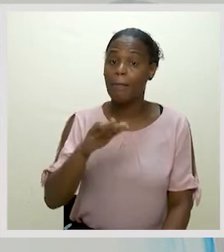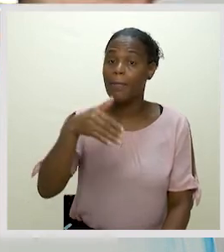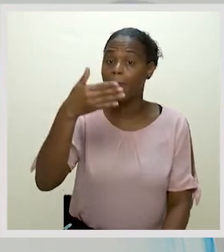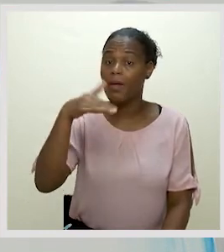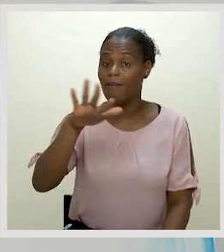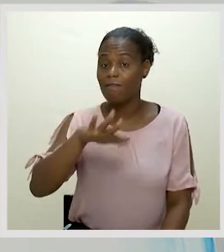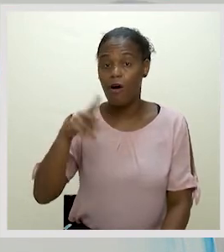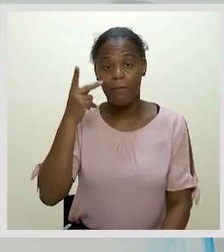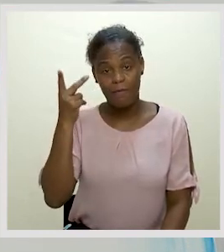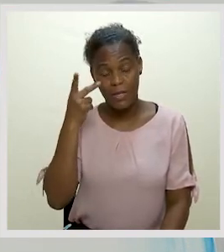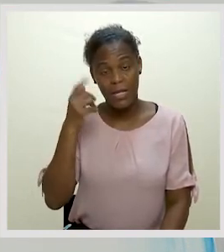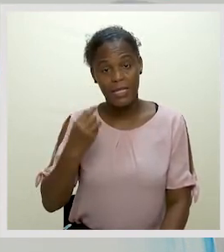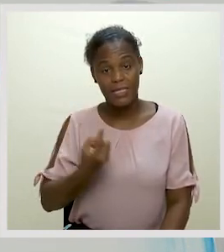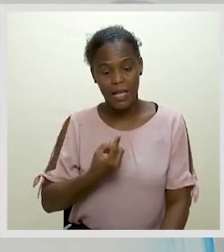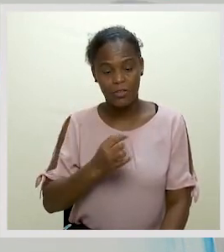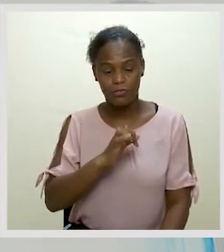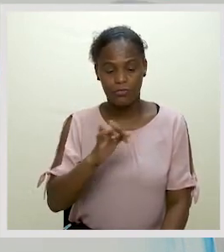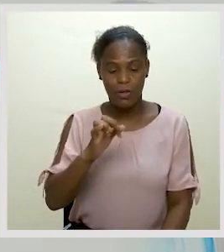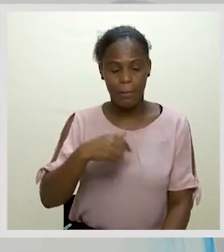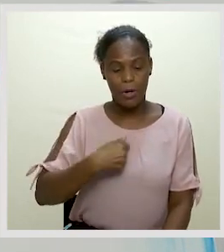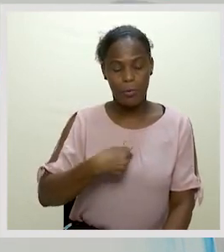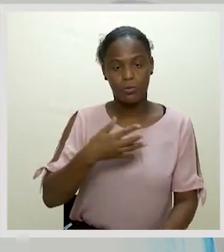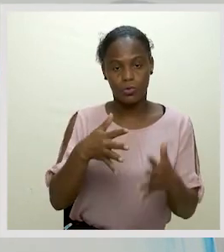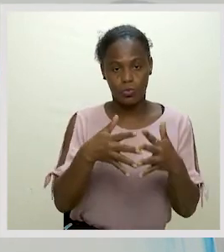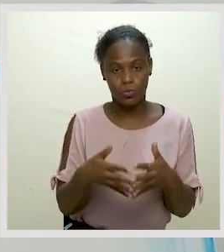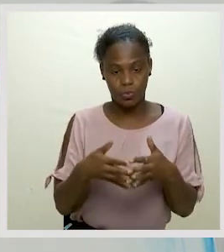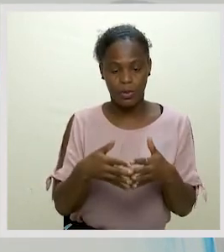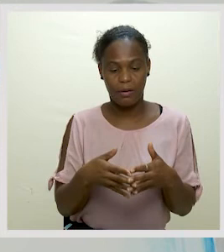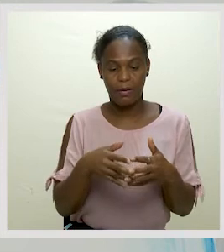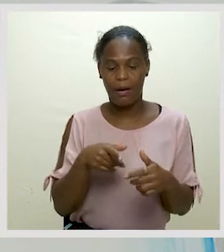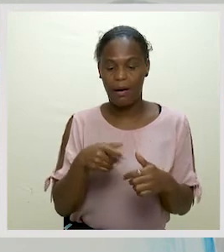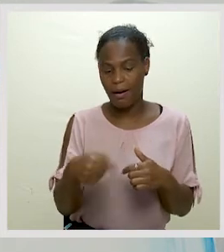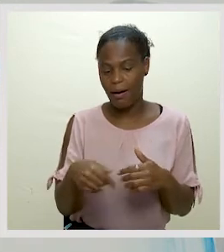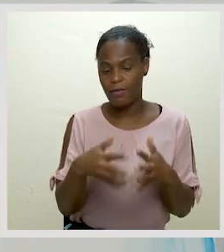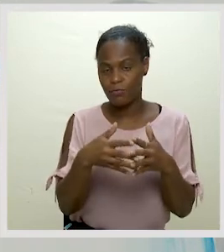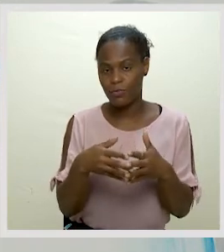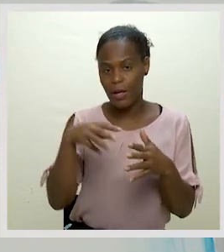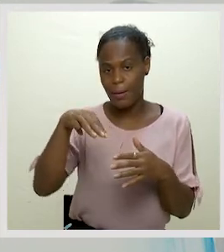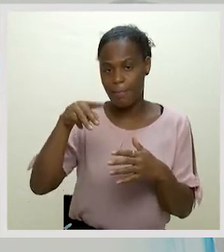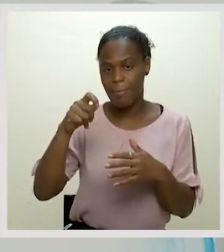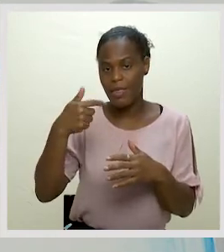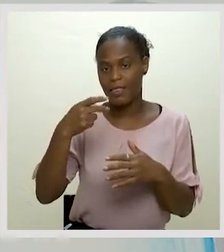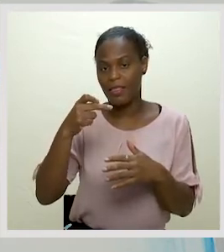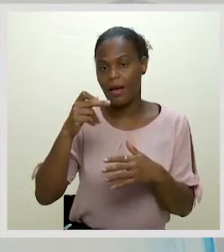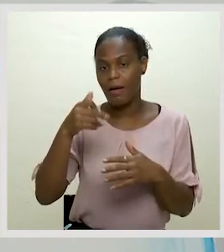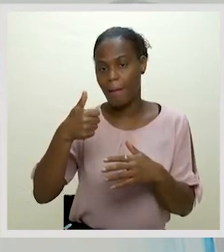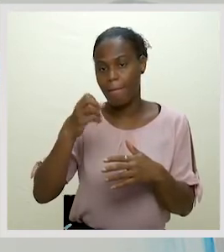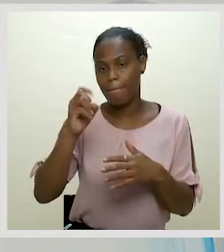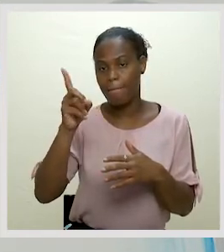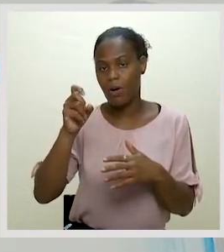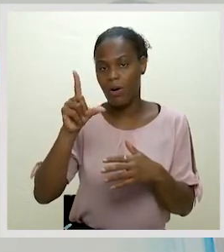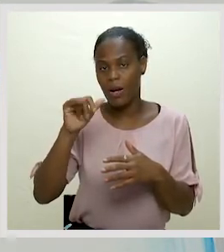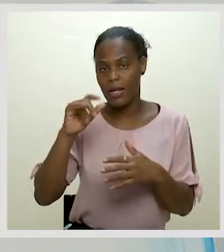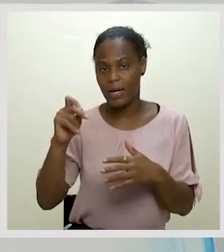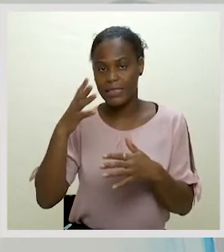primeiras formas de vida, sendo a sua própria estrutura, apresenta uma estrutura metabólica